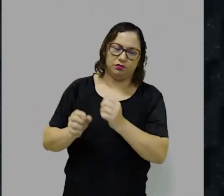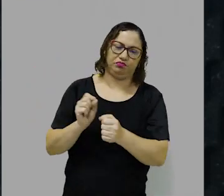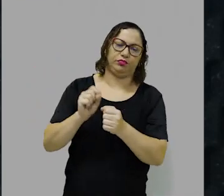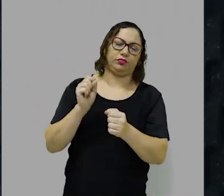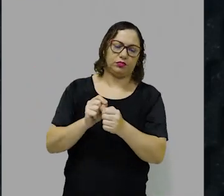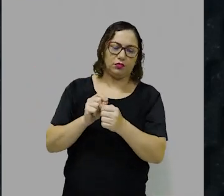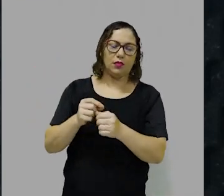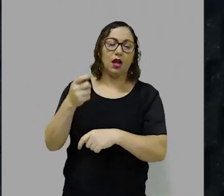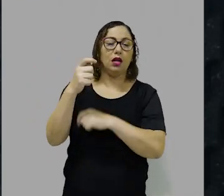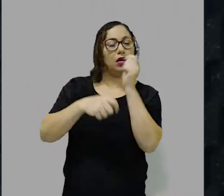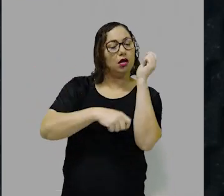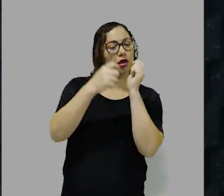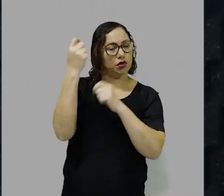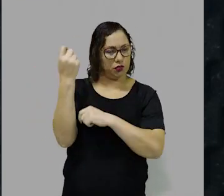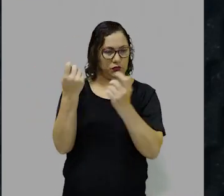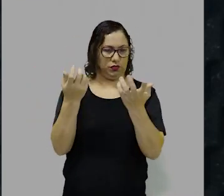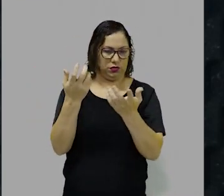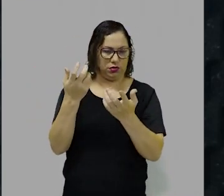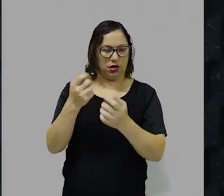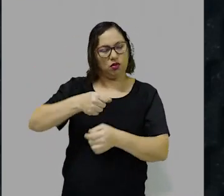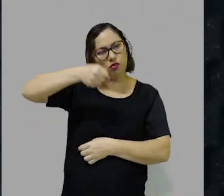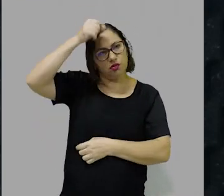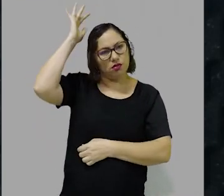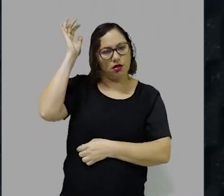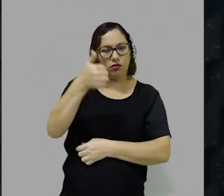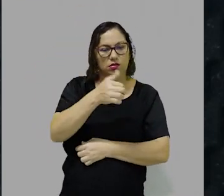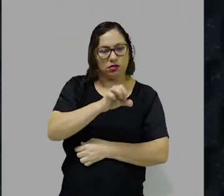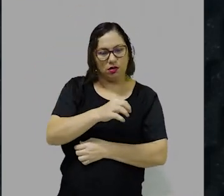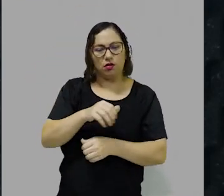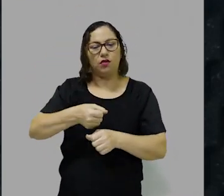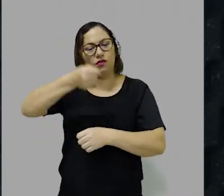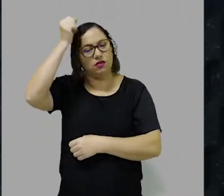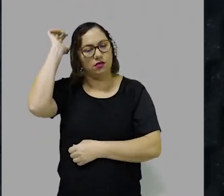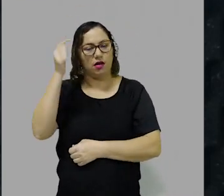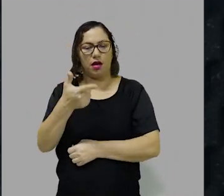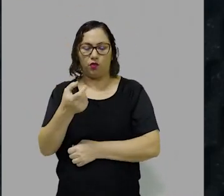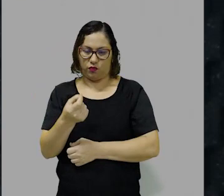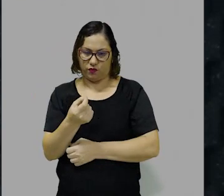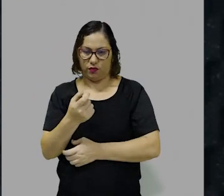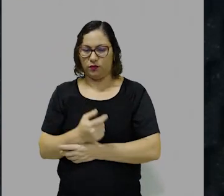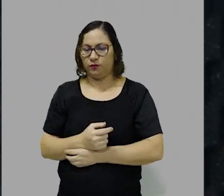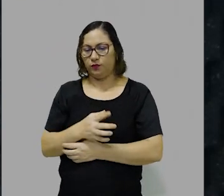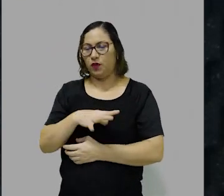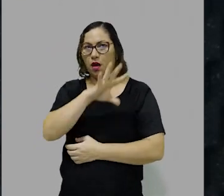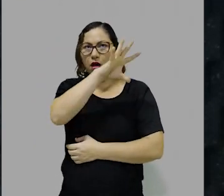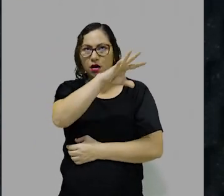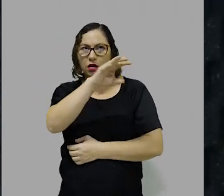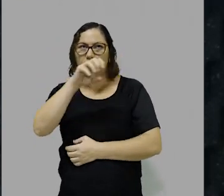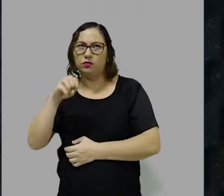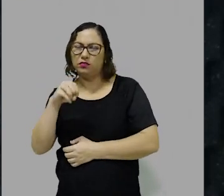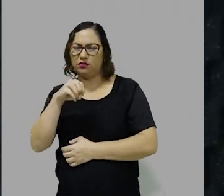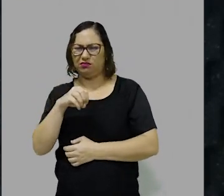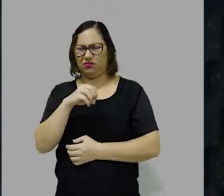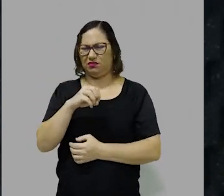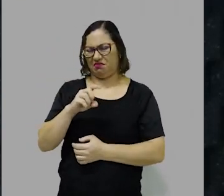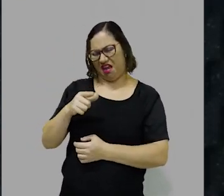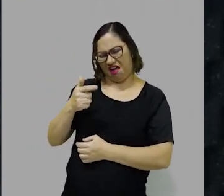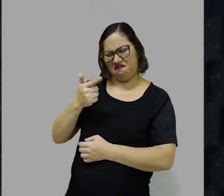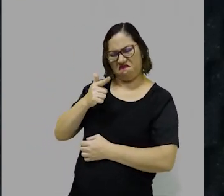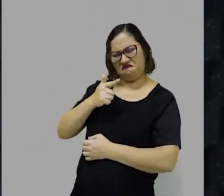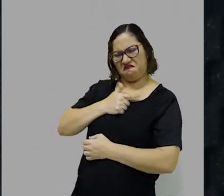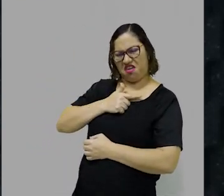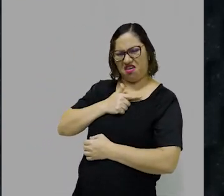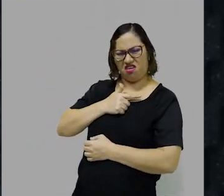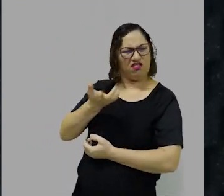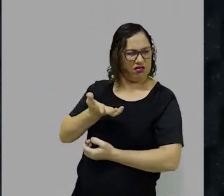do século XIX e início do século XX. Então, eu vou pegar uma coisa que tecnicamente, teoricamente, para aquele período era considerada feio, que o ferro era feio